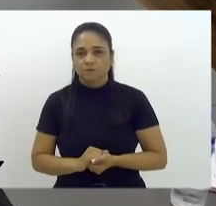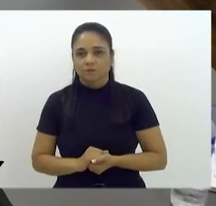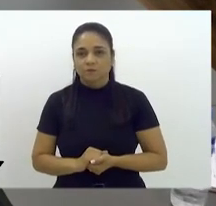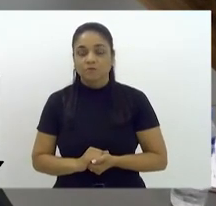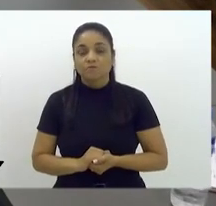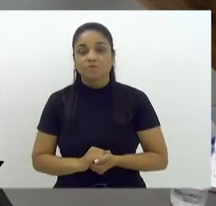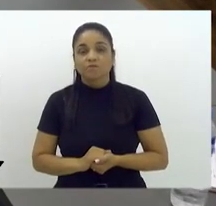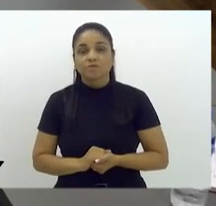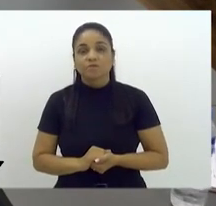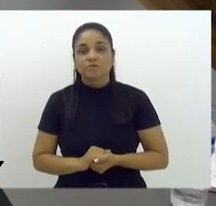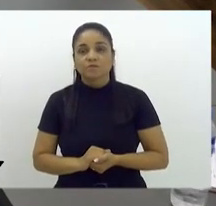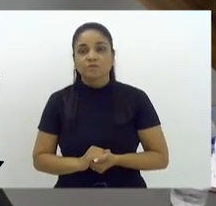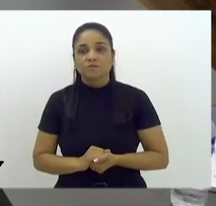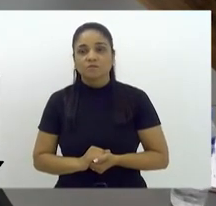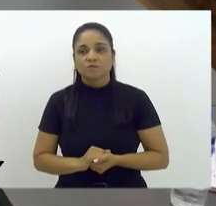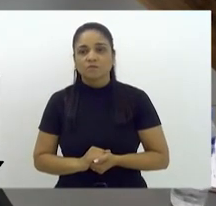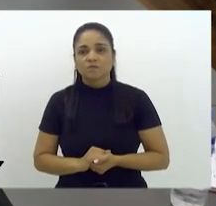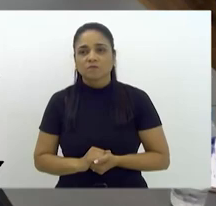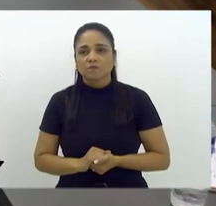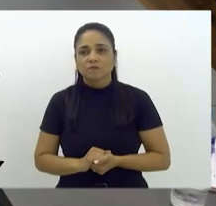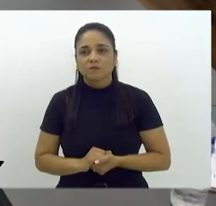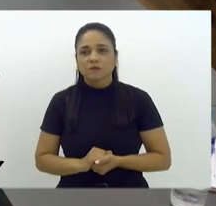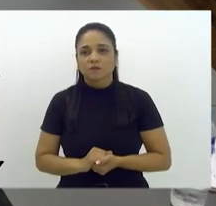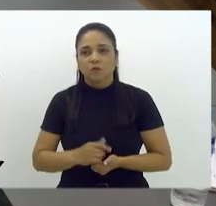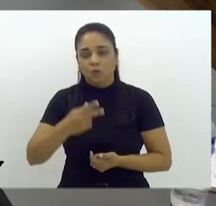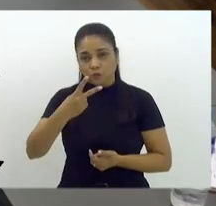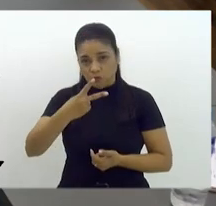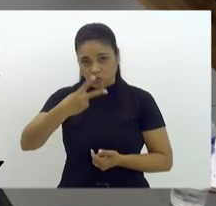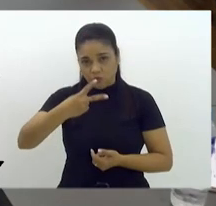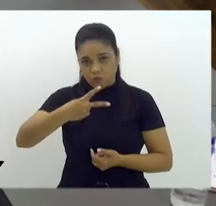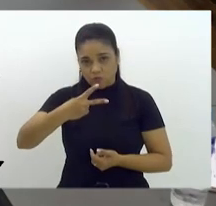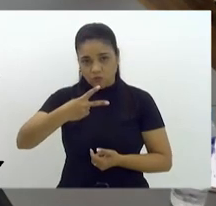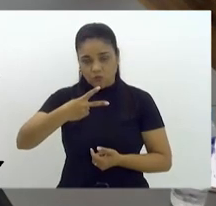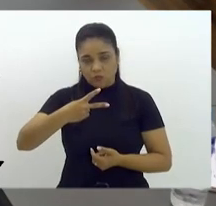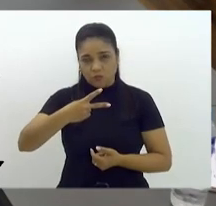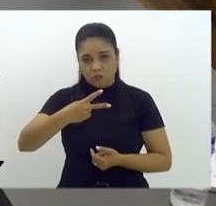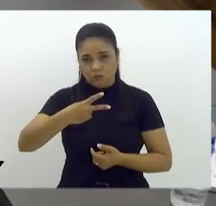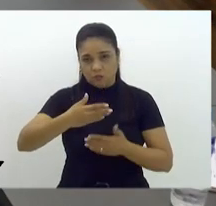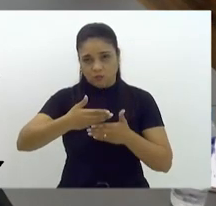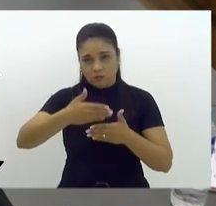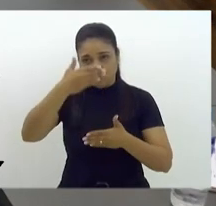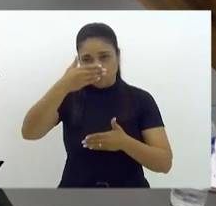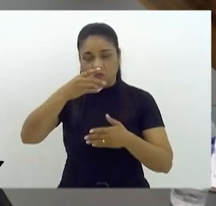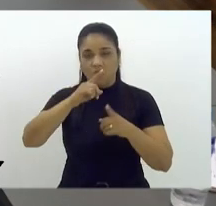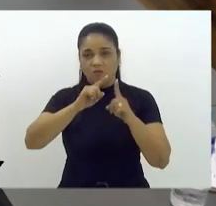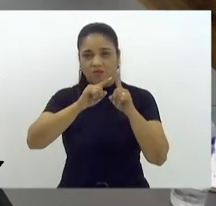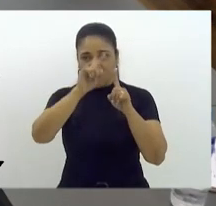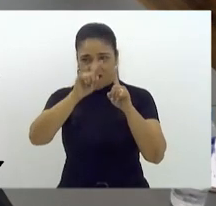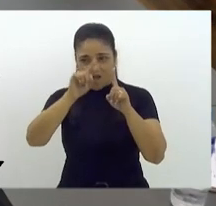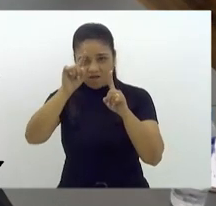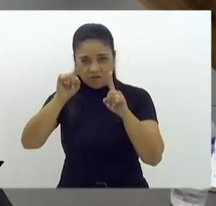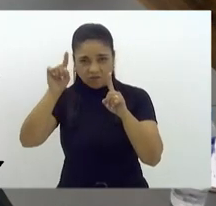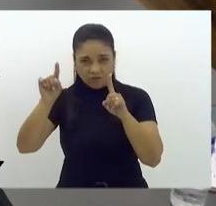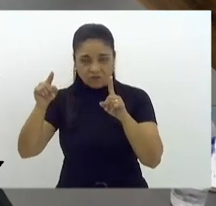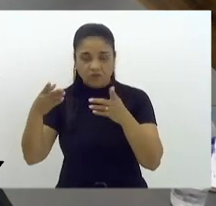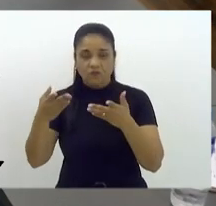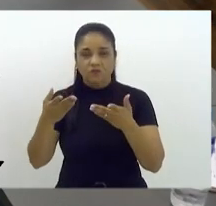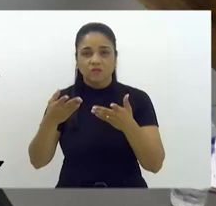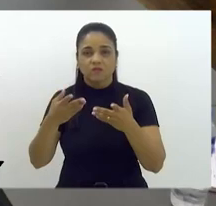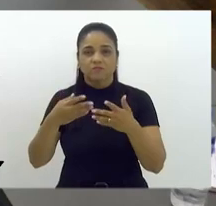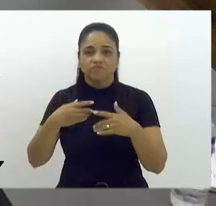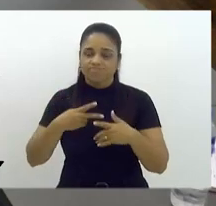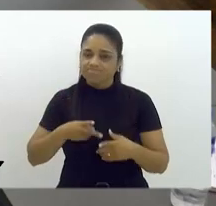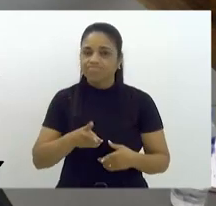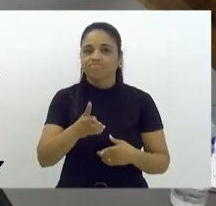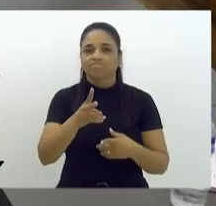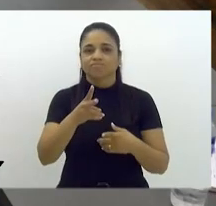a relação autor vítima passa dois para mim passa aí é o gráfico e vamos lá